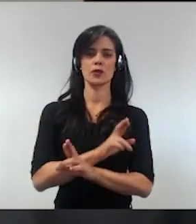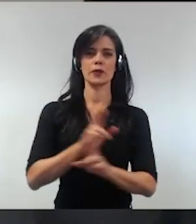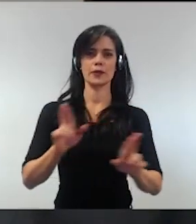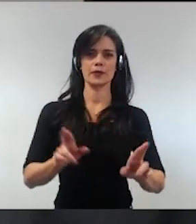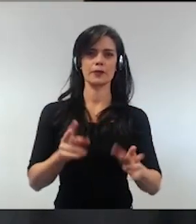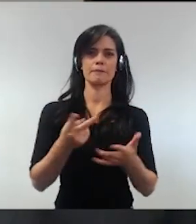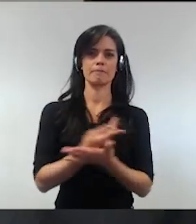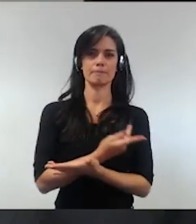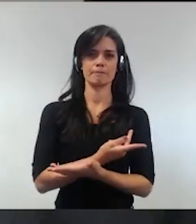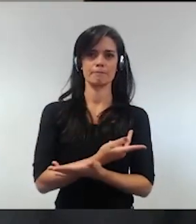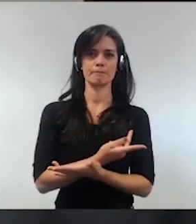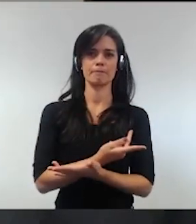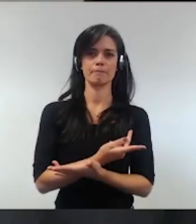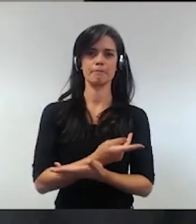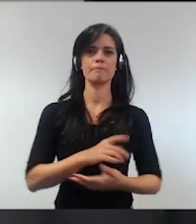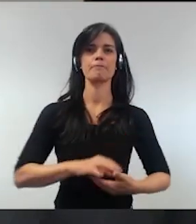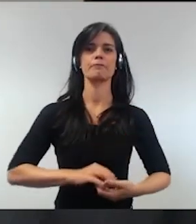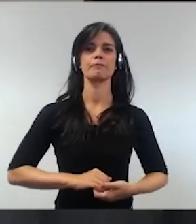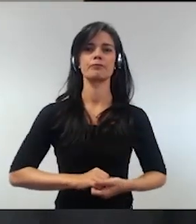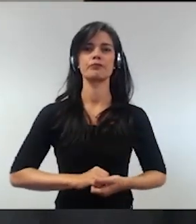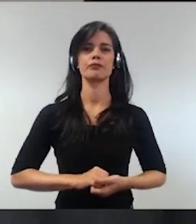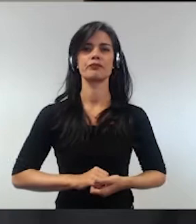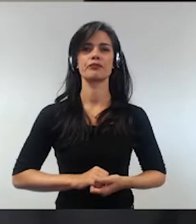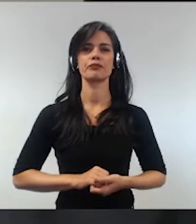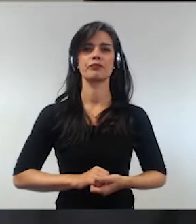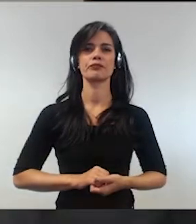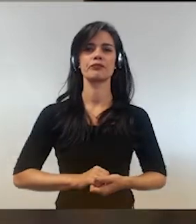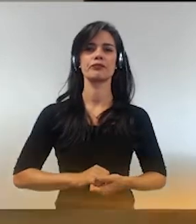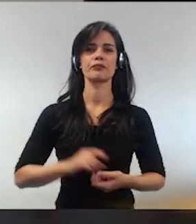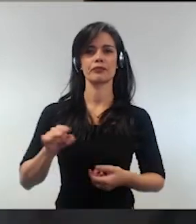fez entre o direito e a arte,